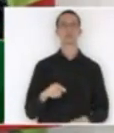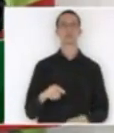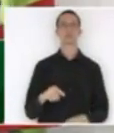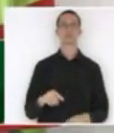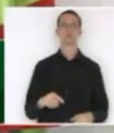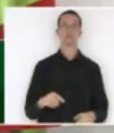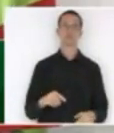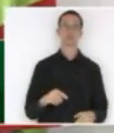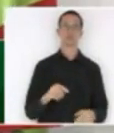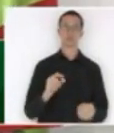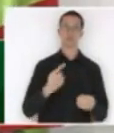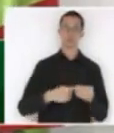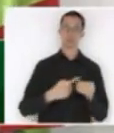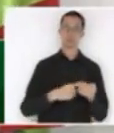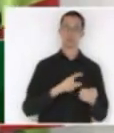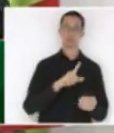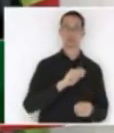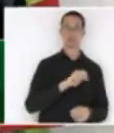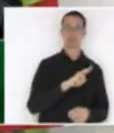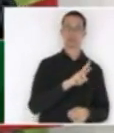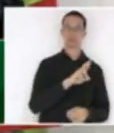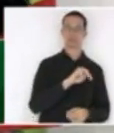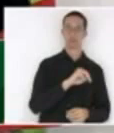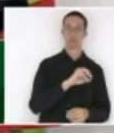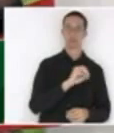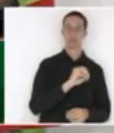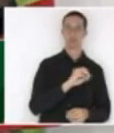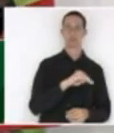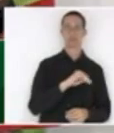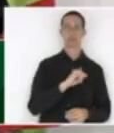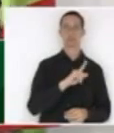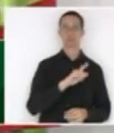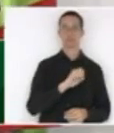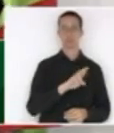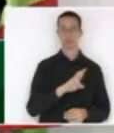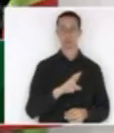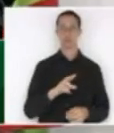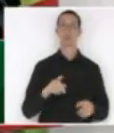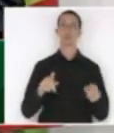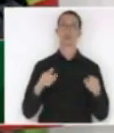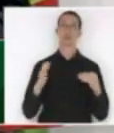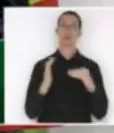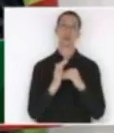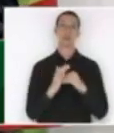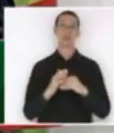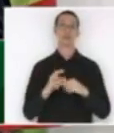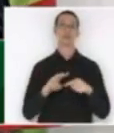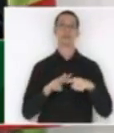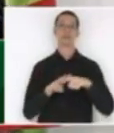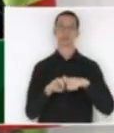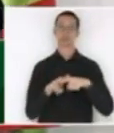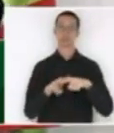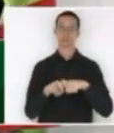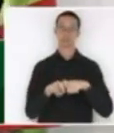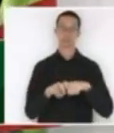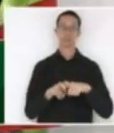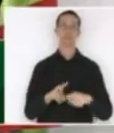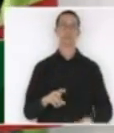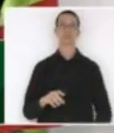Miller na comunidade de Itapema, aonde o asfalto já chega até aí. Nós temos aqui, discutindo essa grande